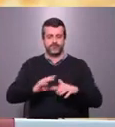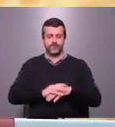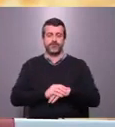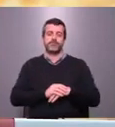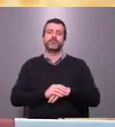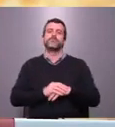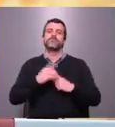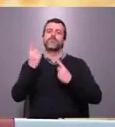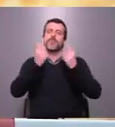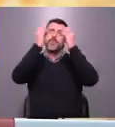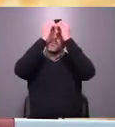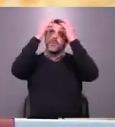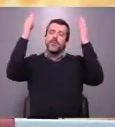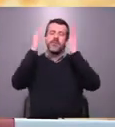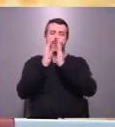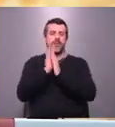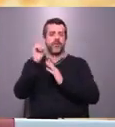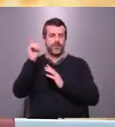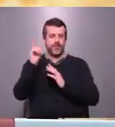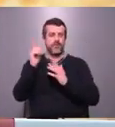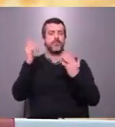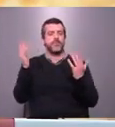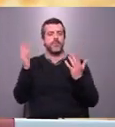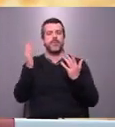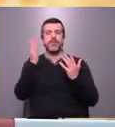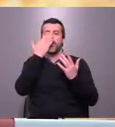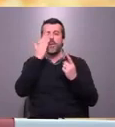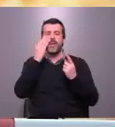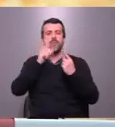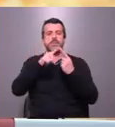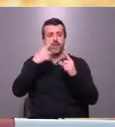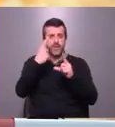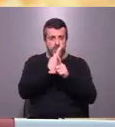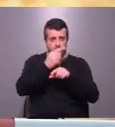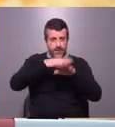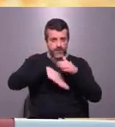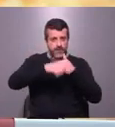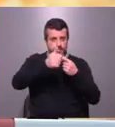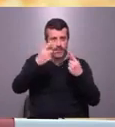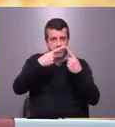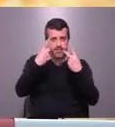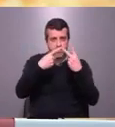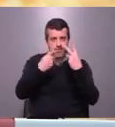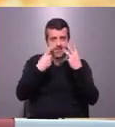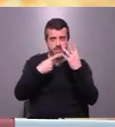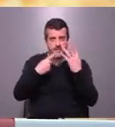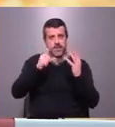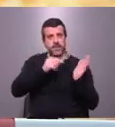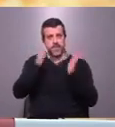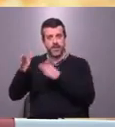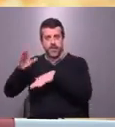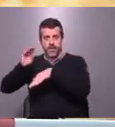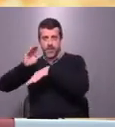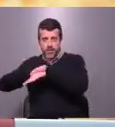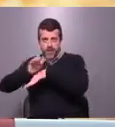Muitas vezes a imagem que temos de Deus é de alguém que vai contabilizando as nossas boas obras e os nossos pecados, para depois